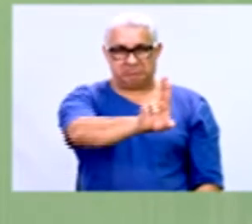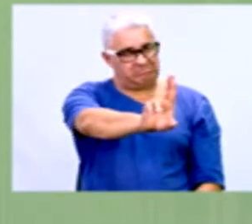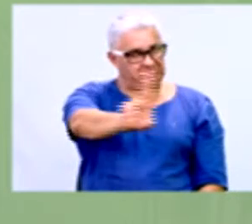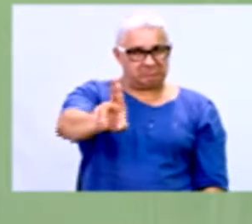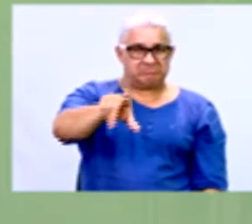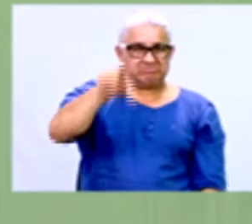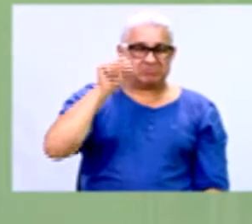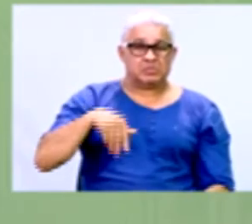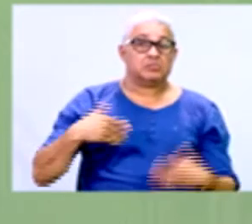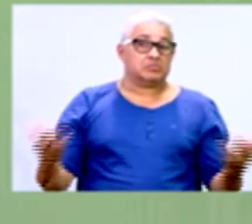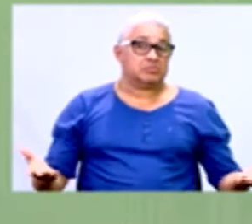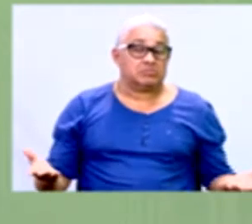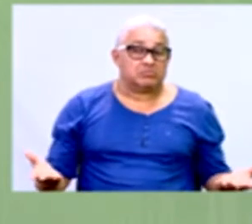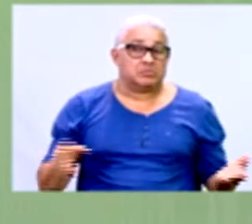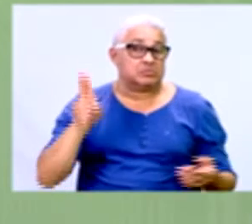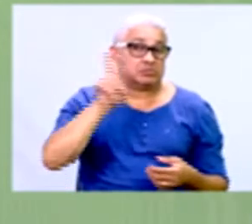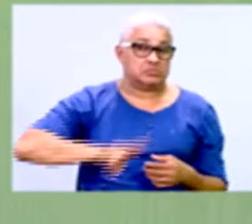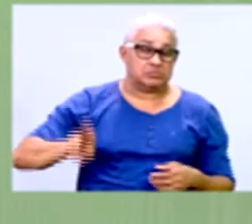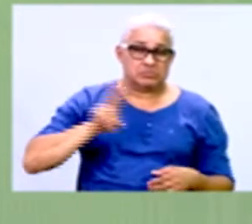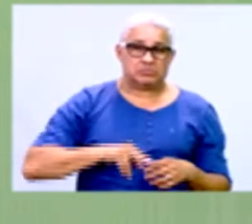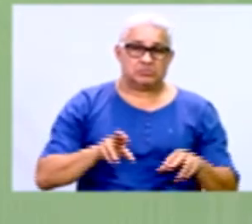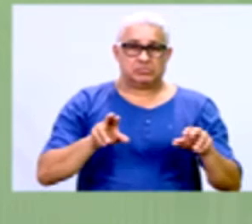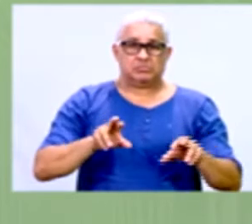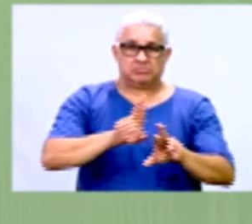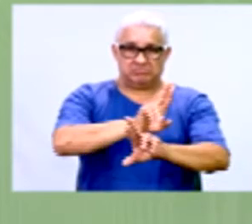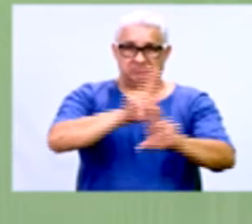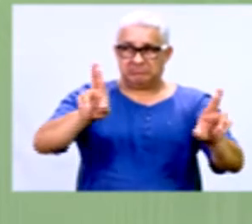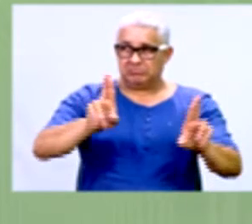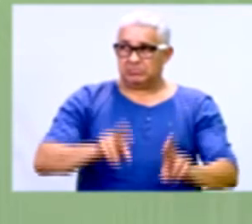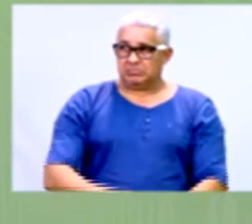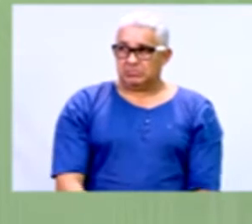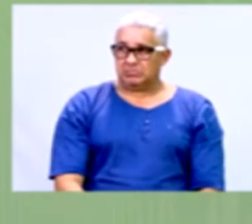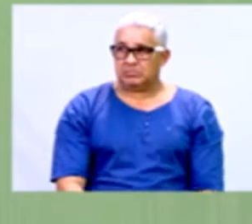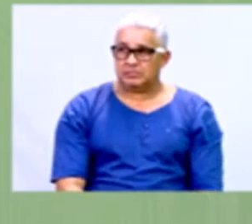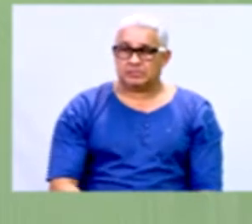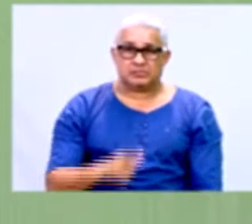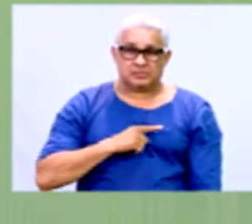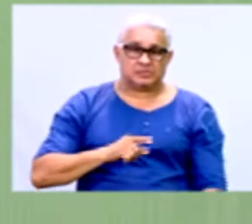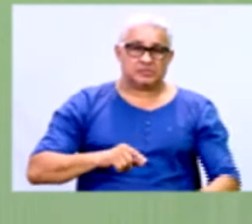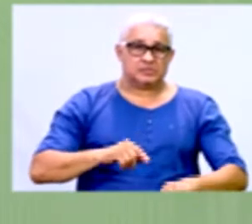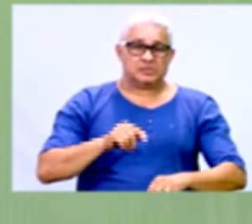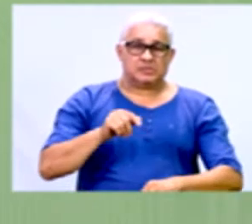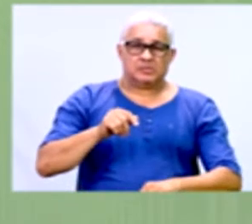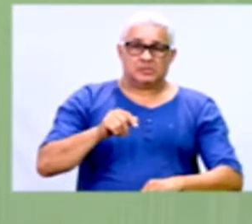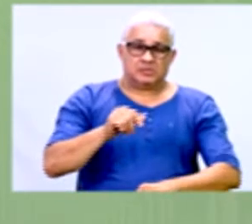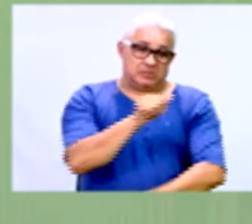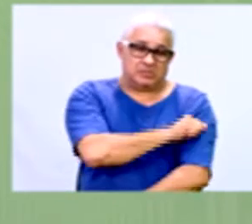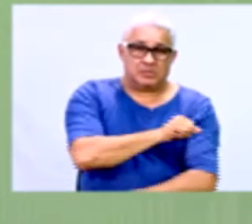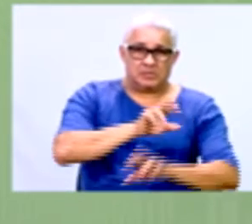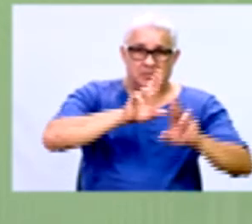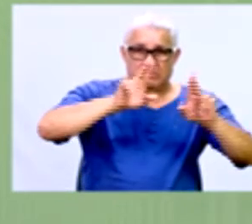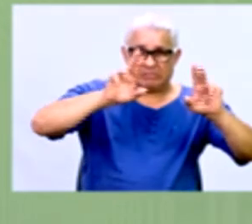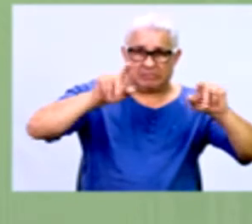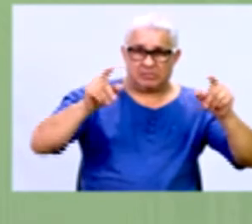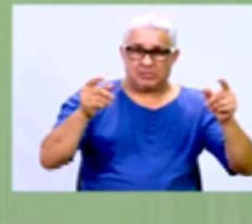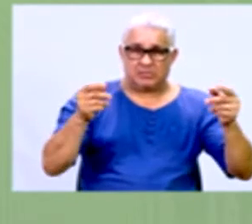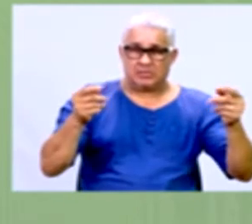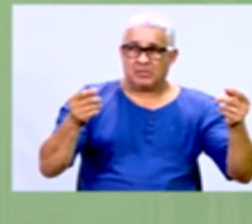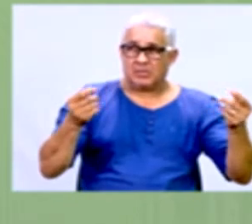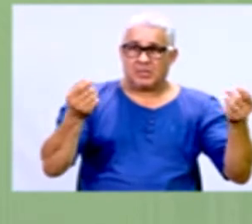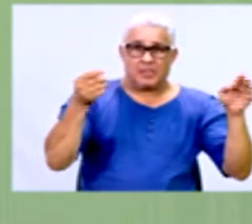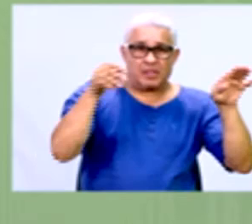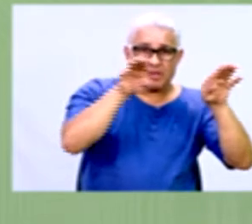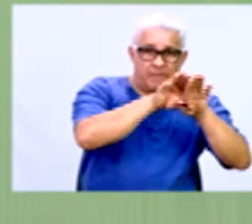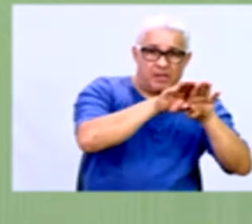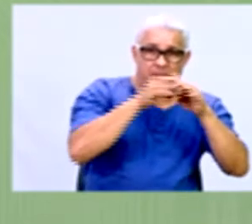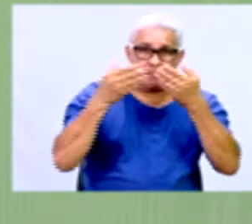escolher o formato que mais se convém, né, para se utilizar. Então nós temos vários alunos aqui, ó, abertura e fechamento de um novo aluno, com o